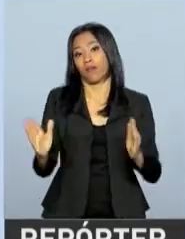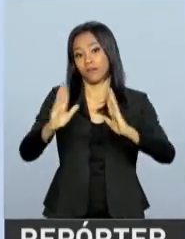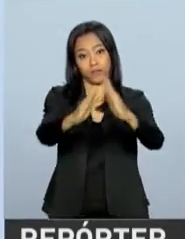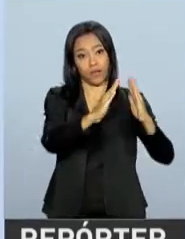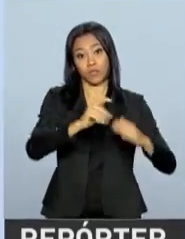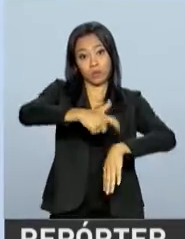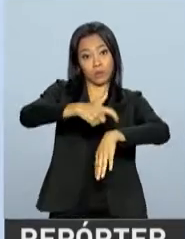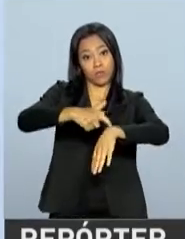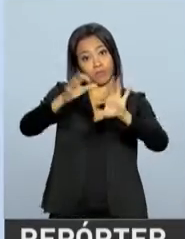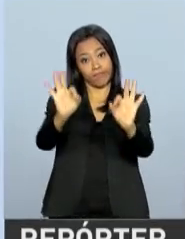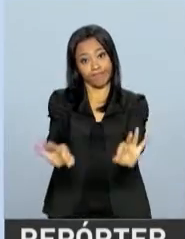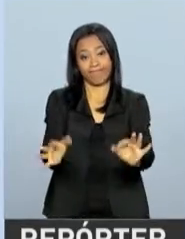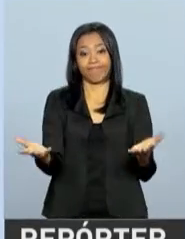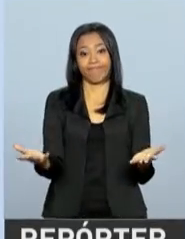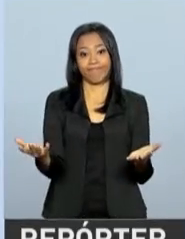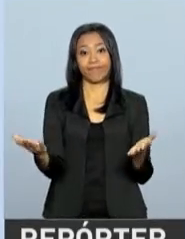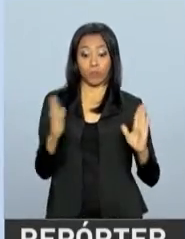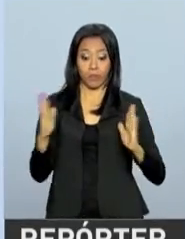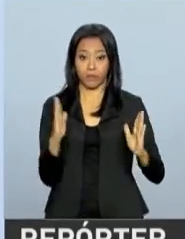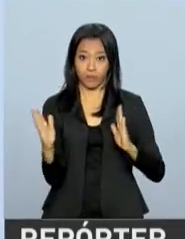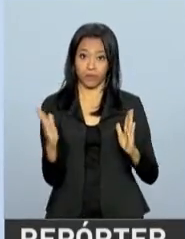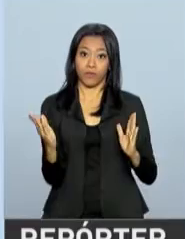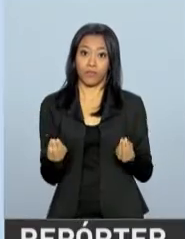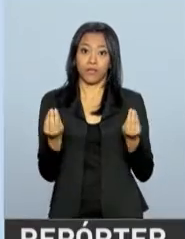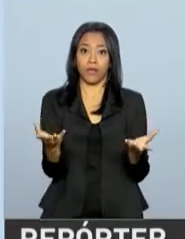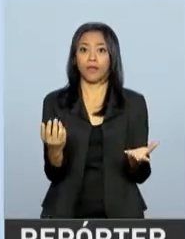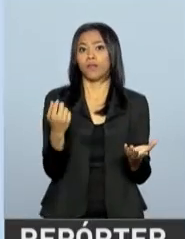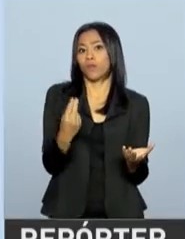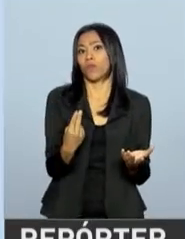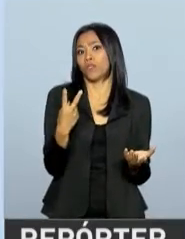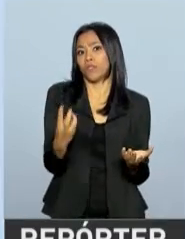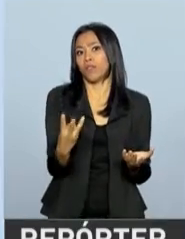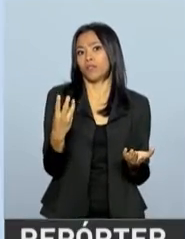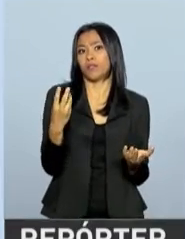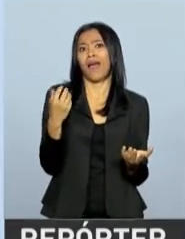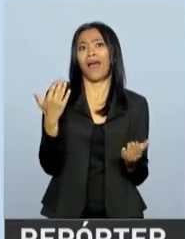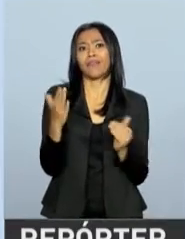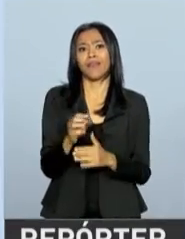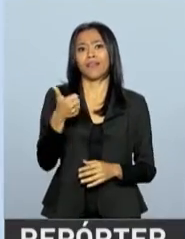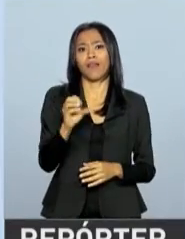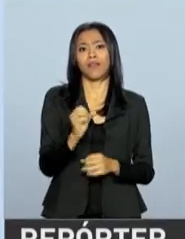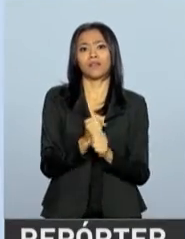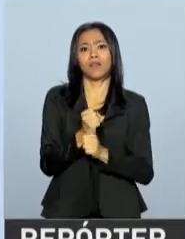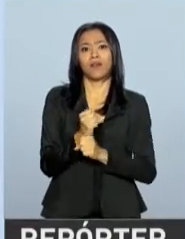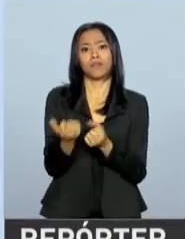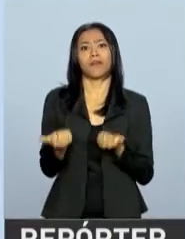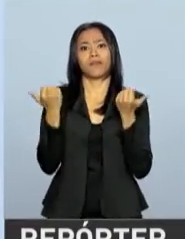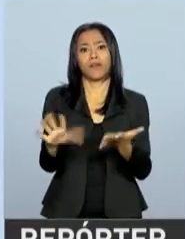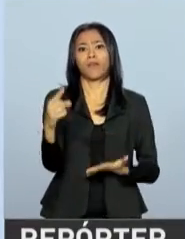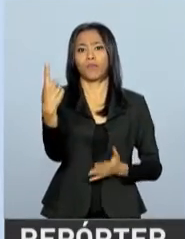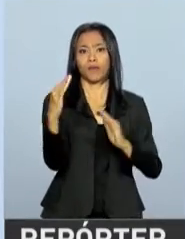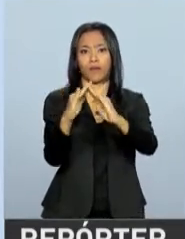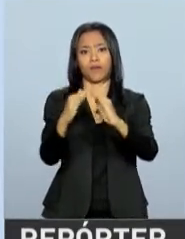que era devido e patras de um de 2003 até dez anos para entregar uma moradia